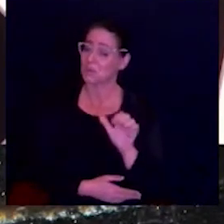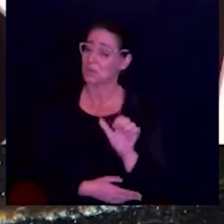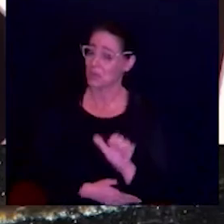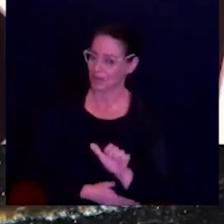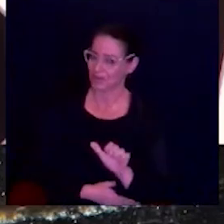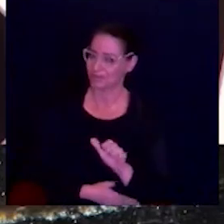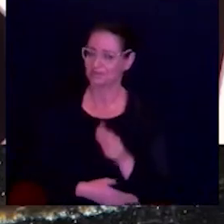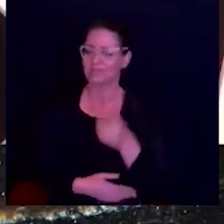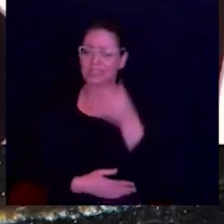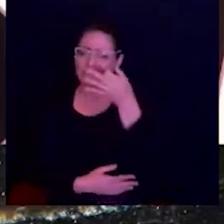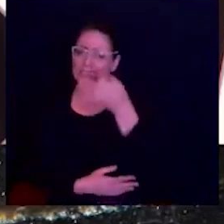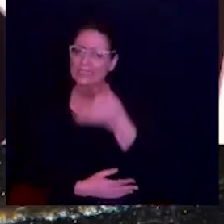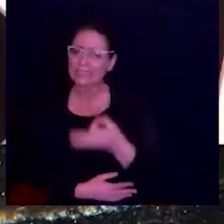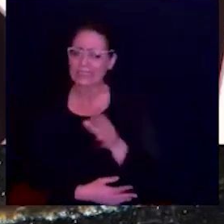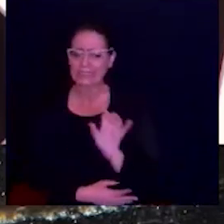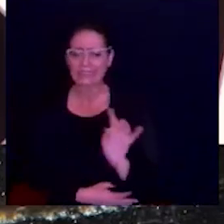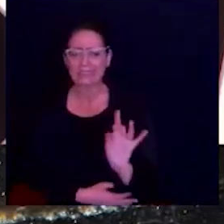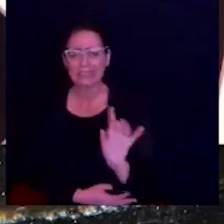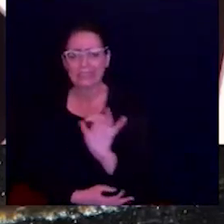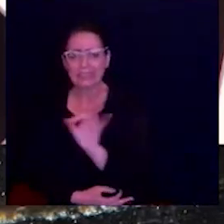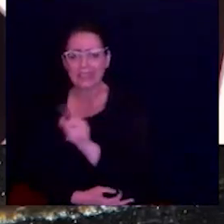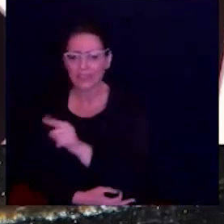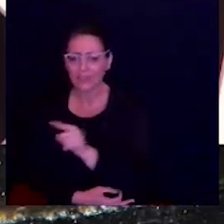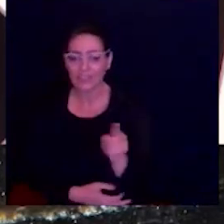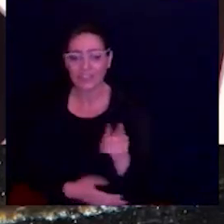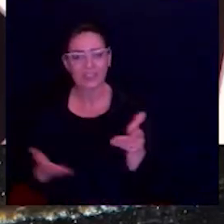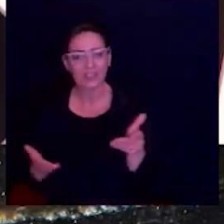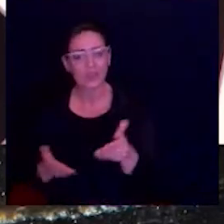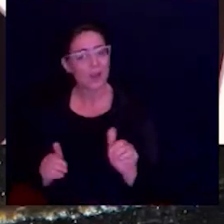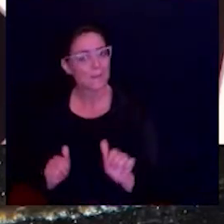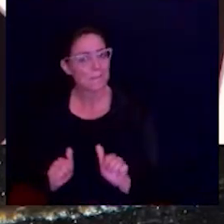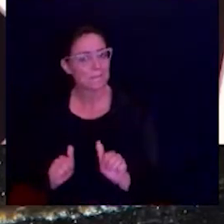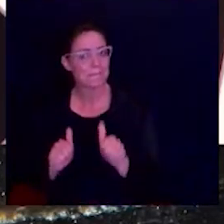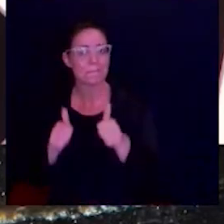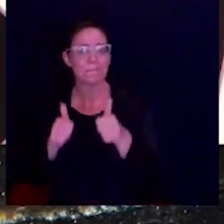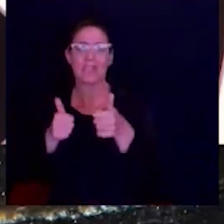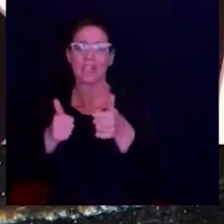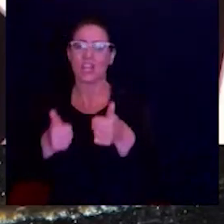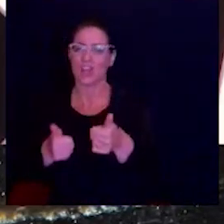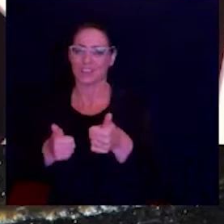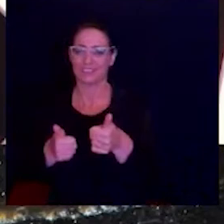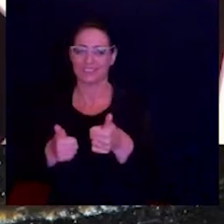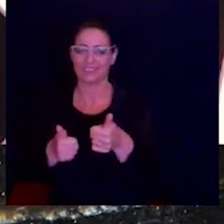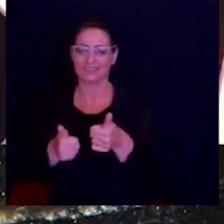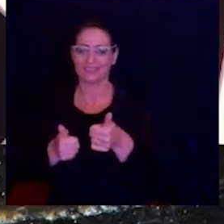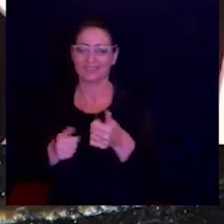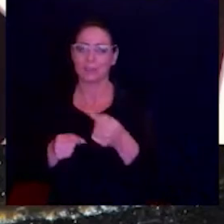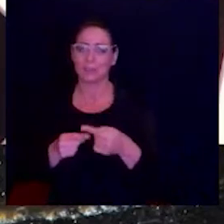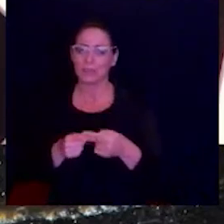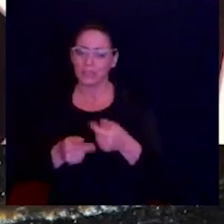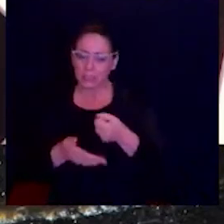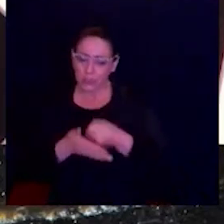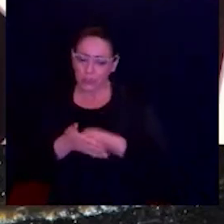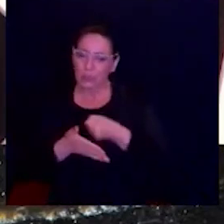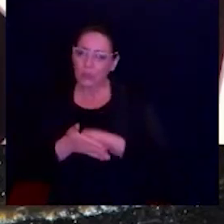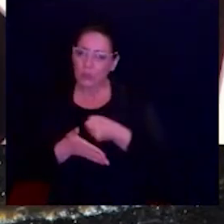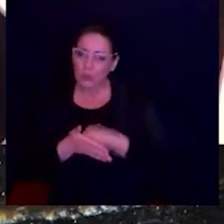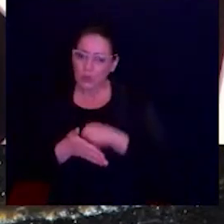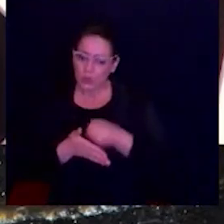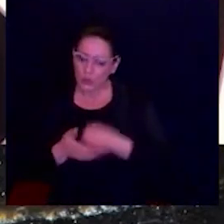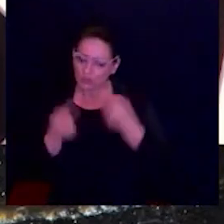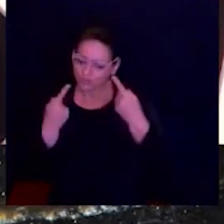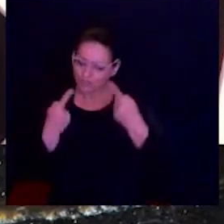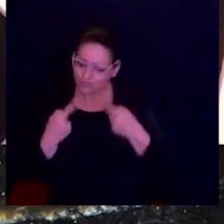que cada uma de vocês, saiu melhor desta pandemia, porque está aqui, enfrentou os